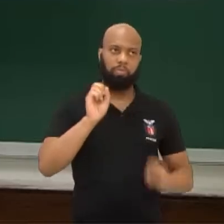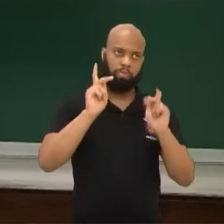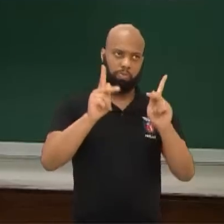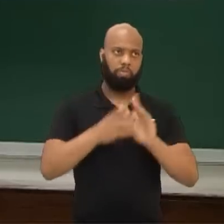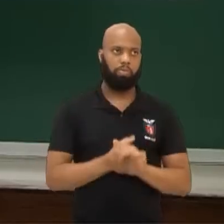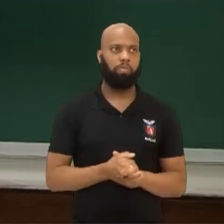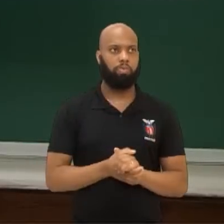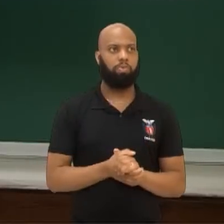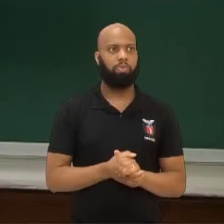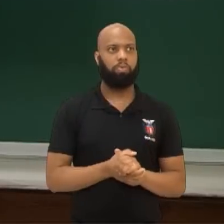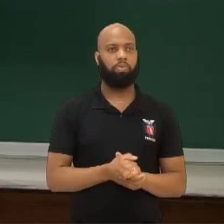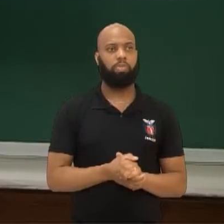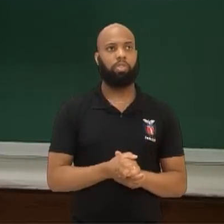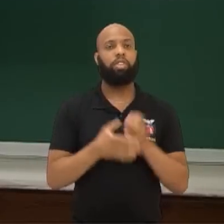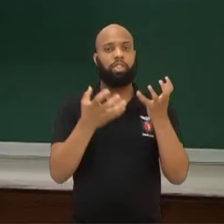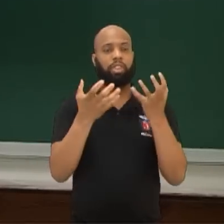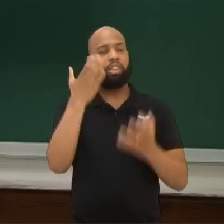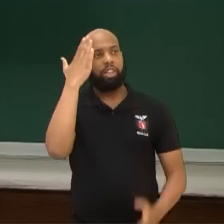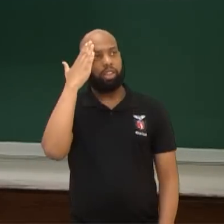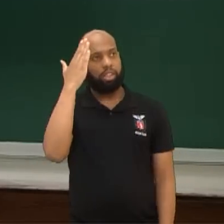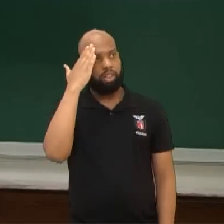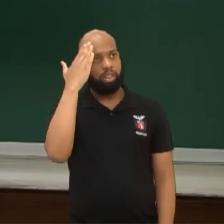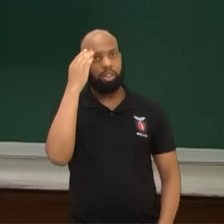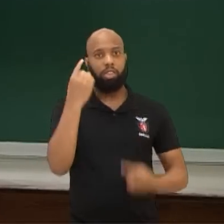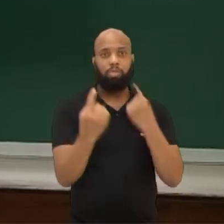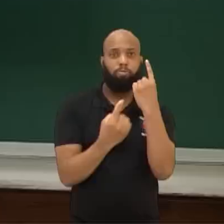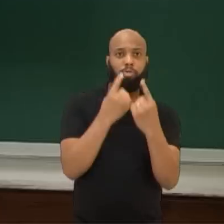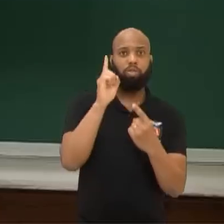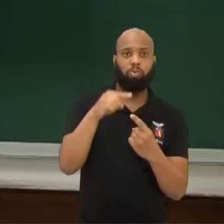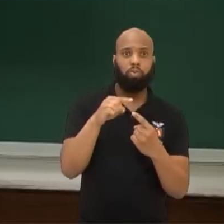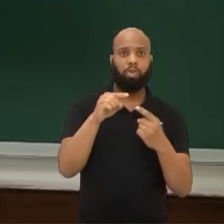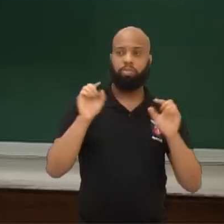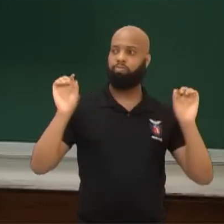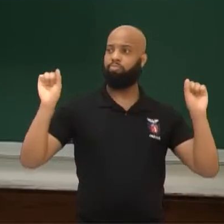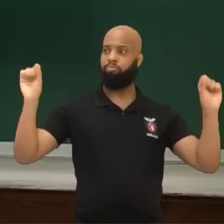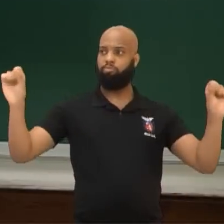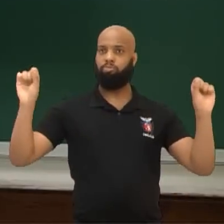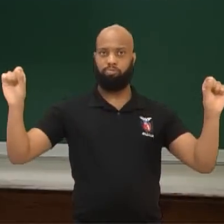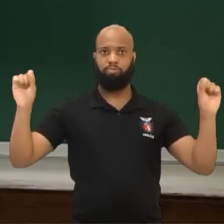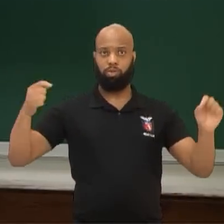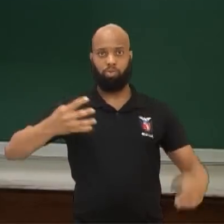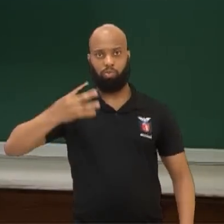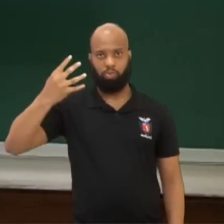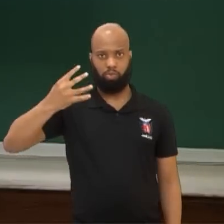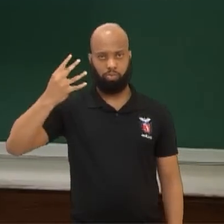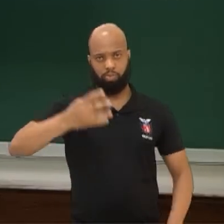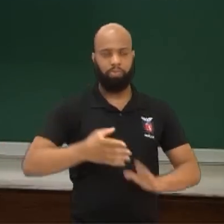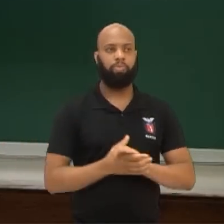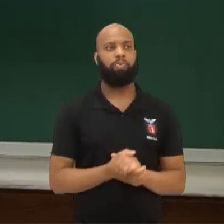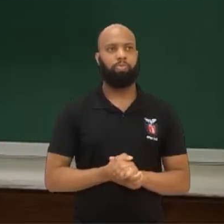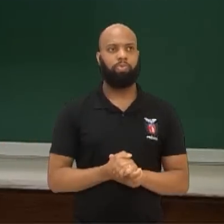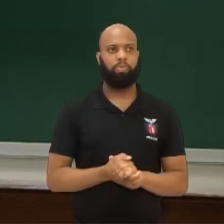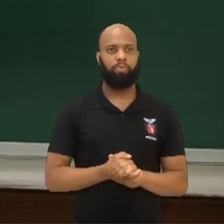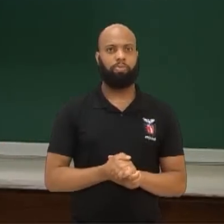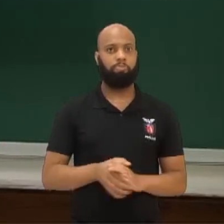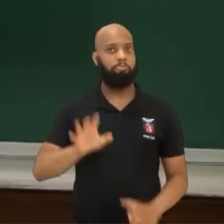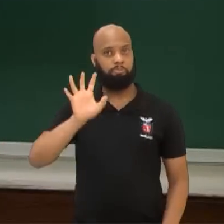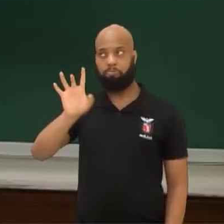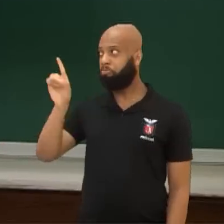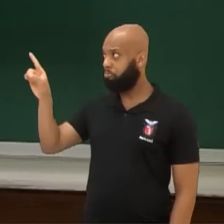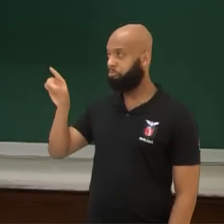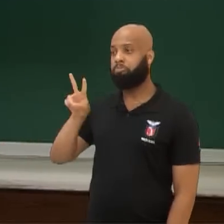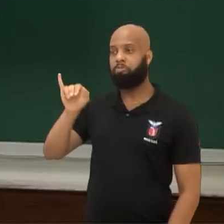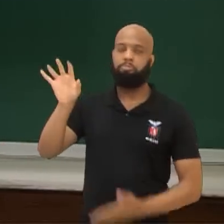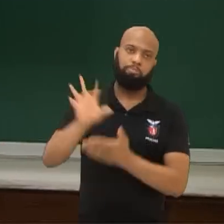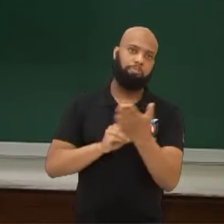tá? Então aqui ele vai querer saber qual que é o quarto trajeto, tá? Então, vou deixar nessa